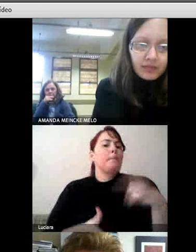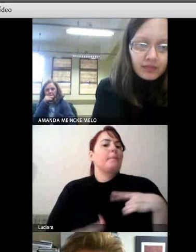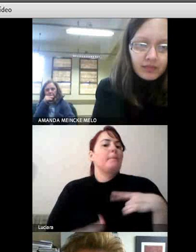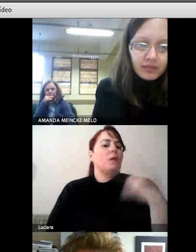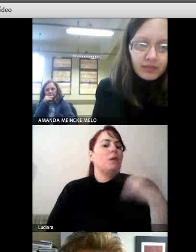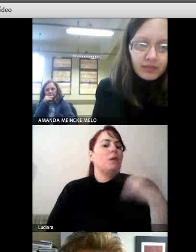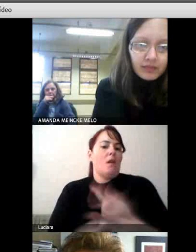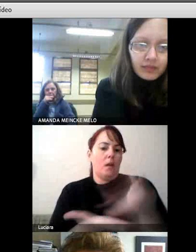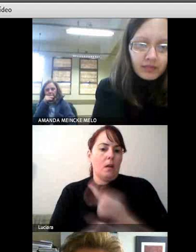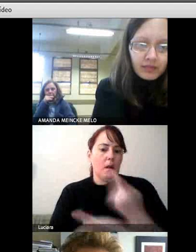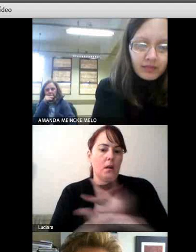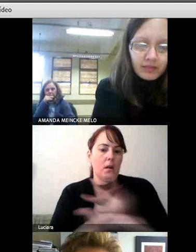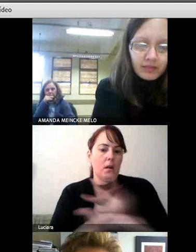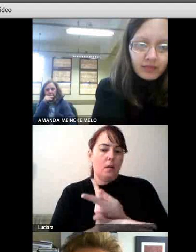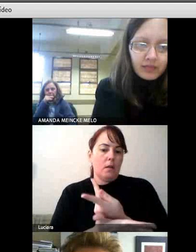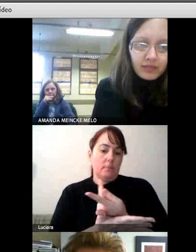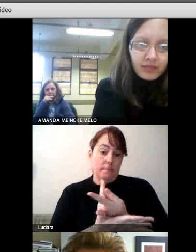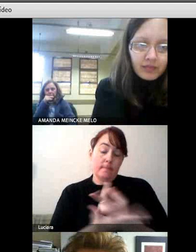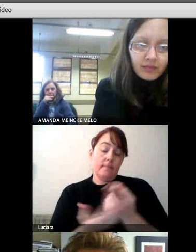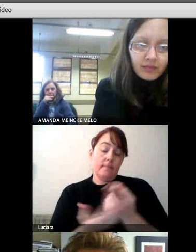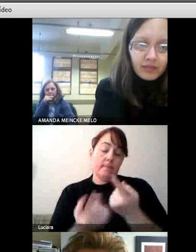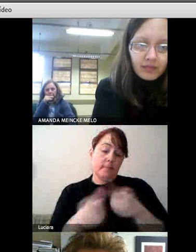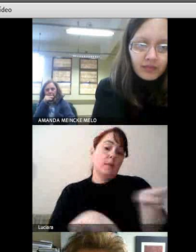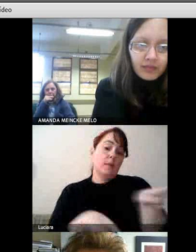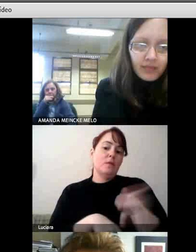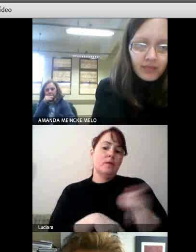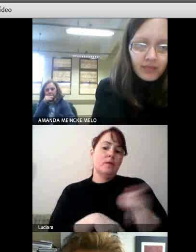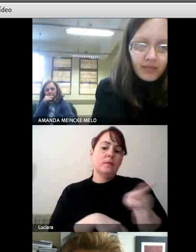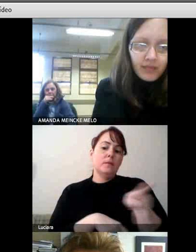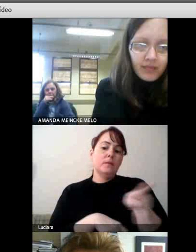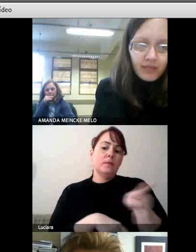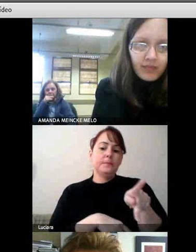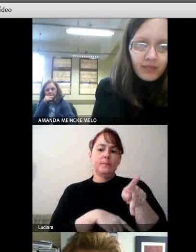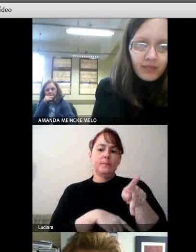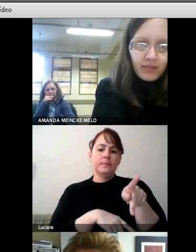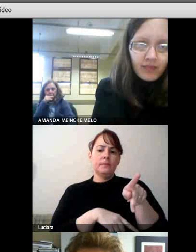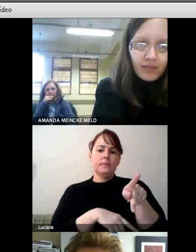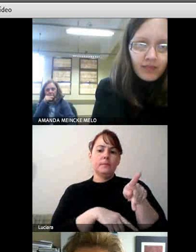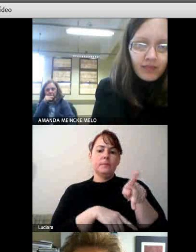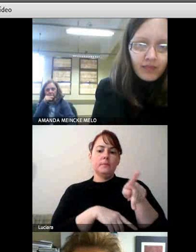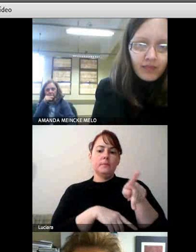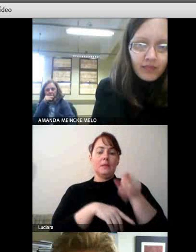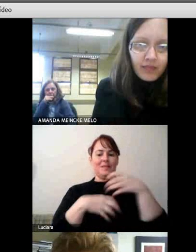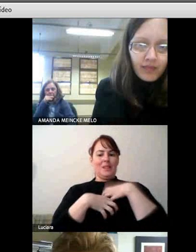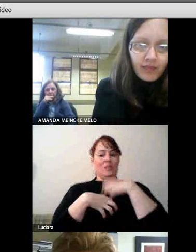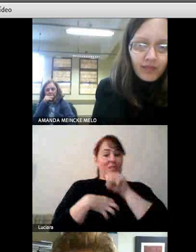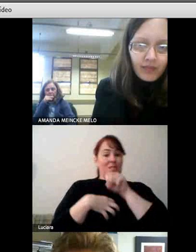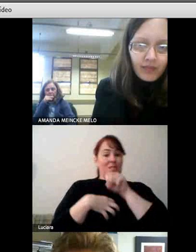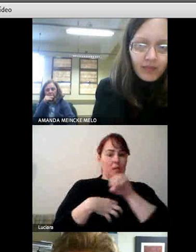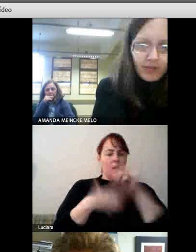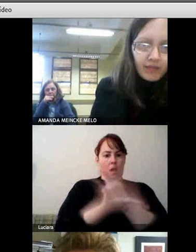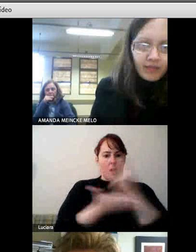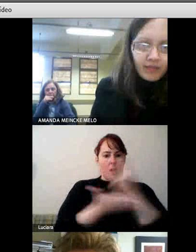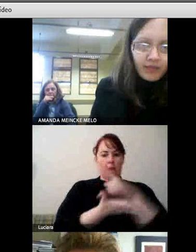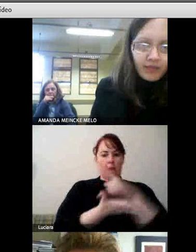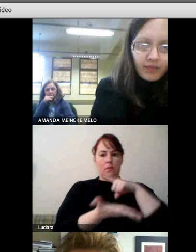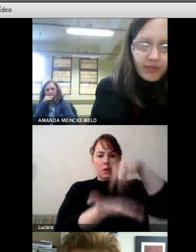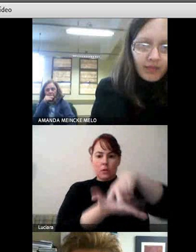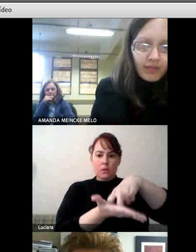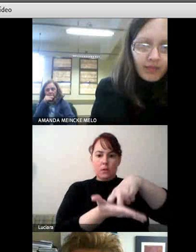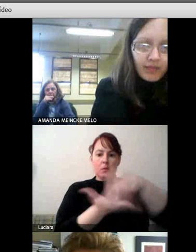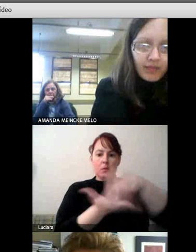leva para as crianças e eu vou entrar na tua aula, dá para as crianças e tu fica escutando. Ontem e hoje, o Bruno tem